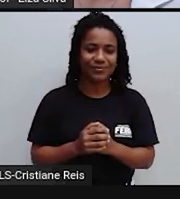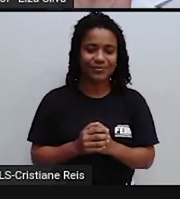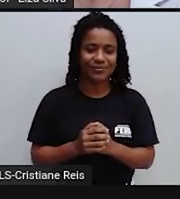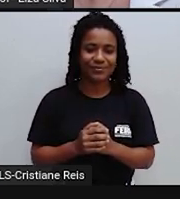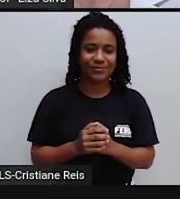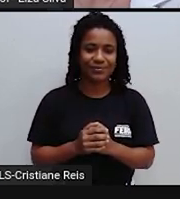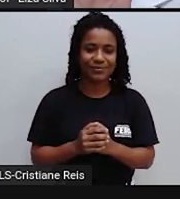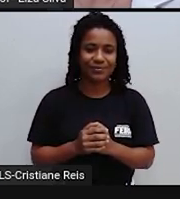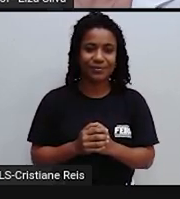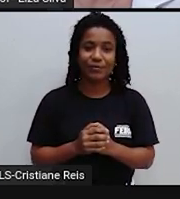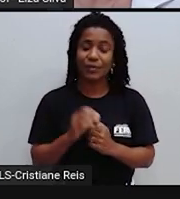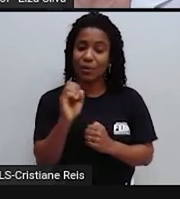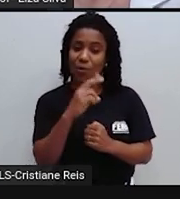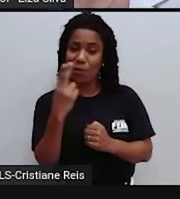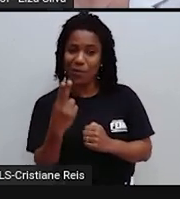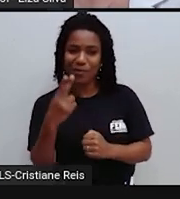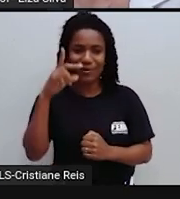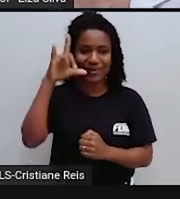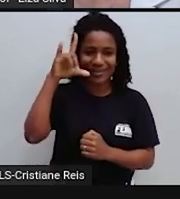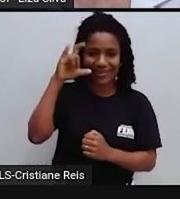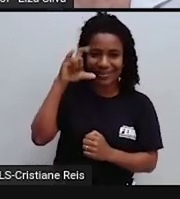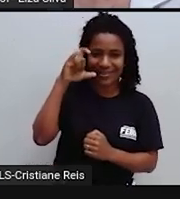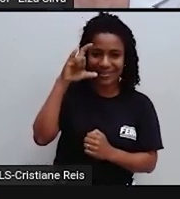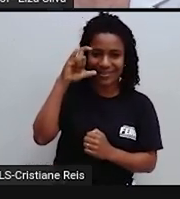tv.anosfinais@seduc.feiradesantana.ba.gov.br ou Instagram